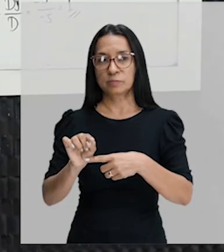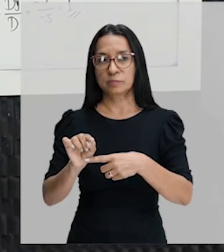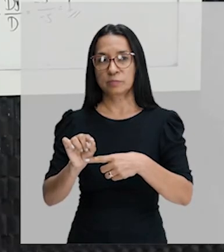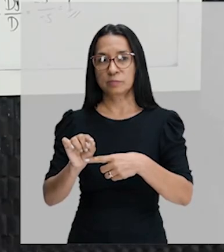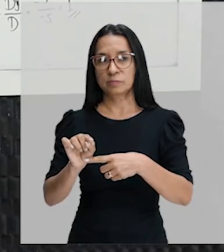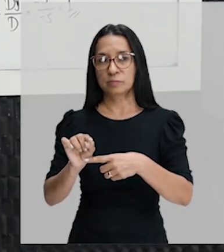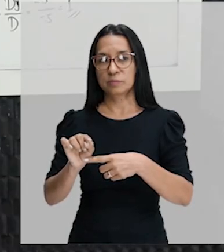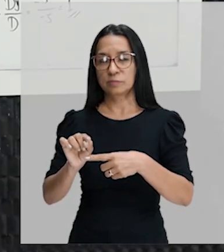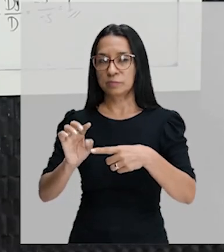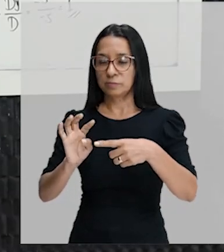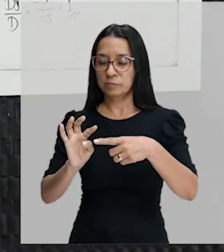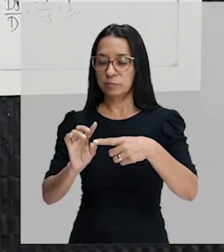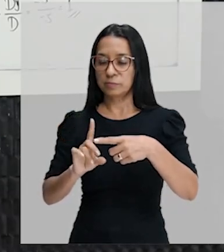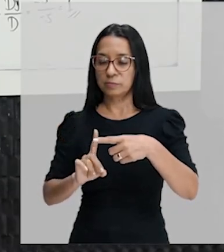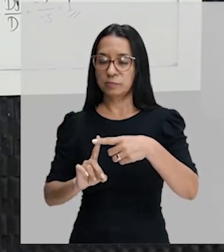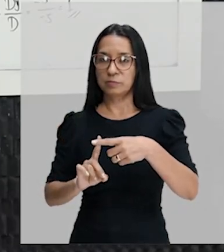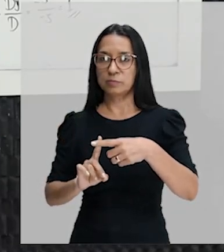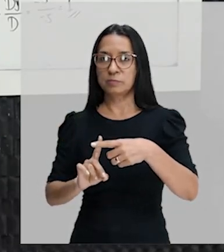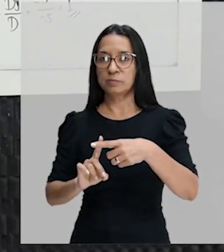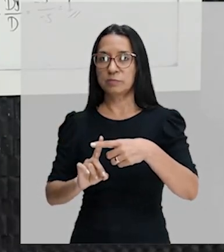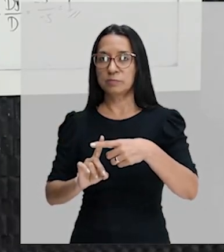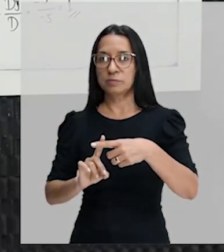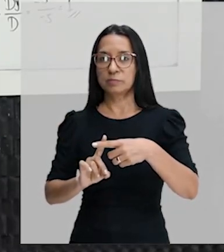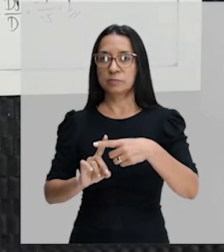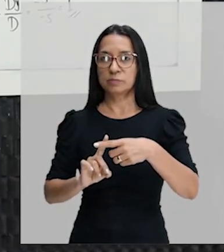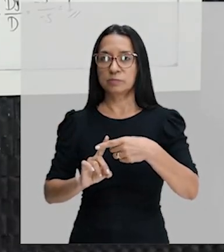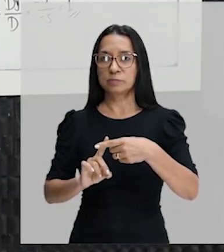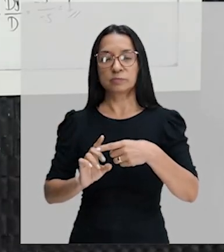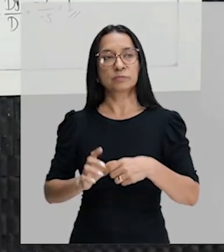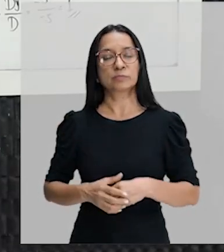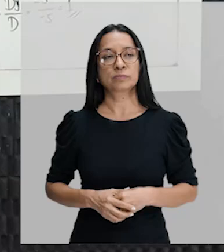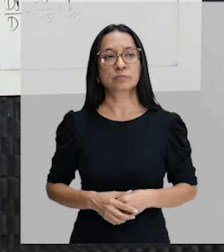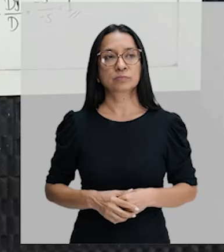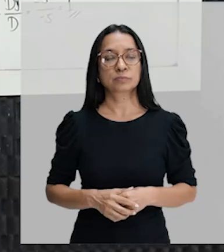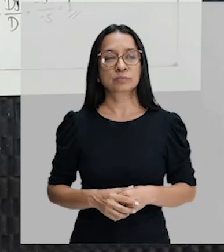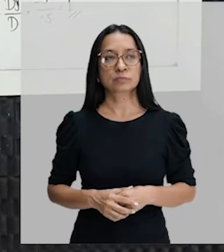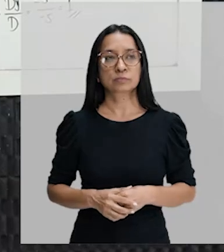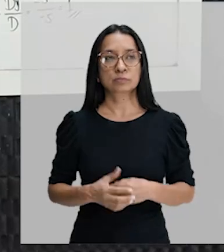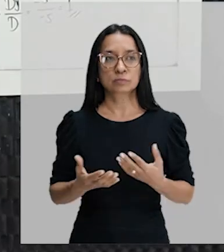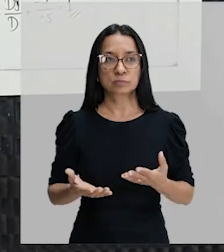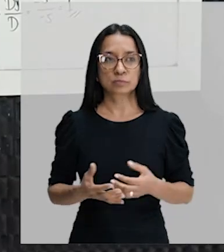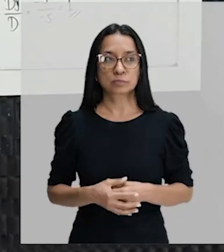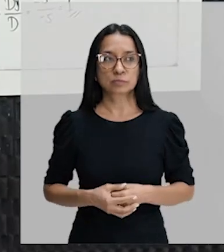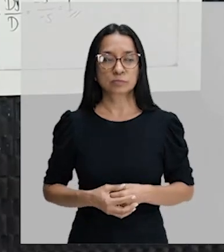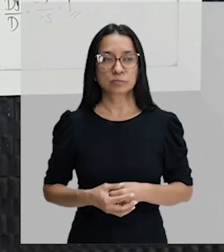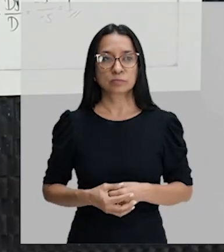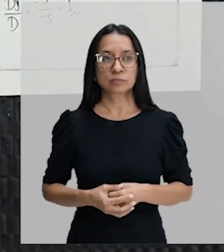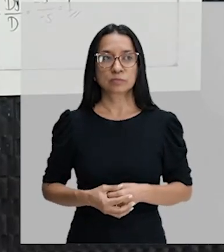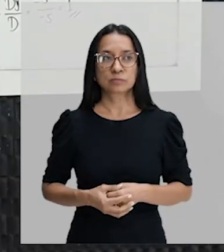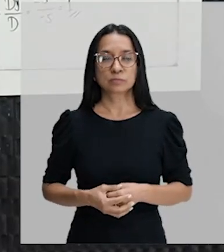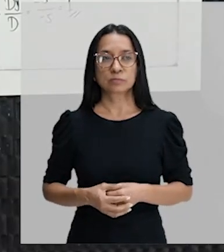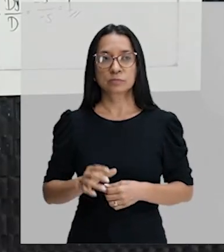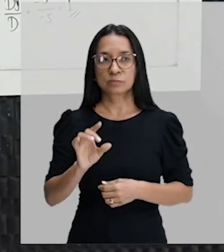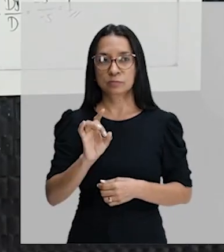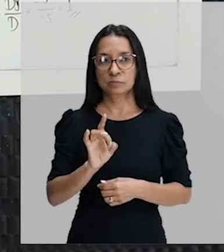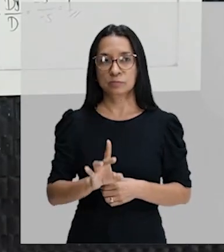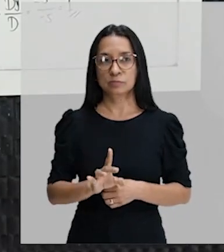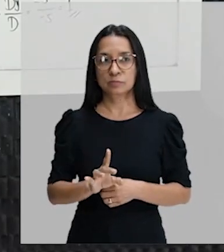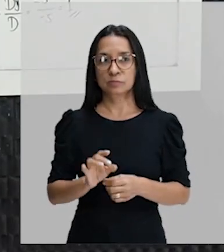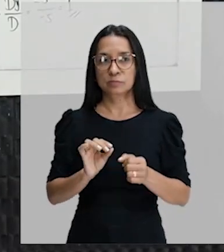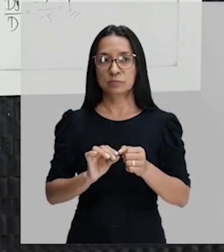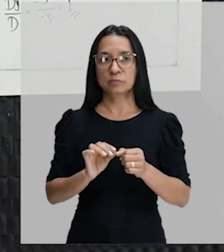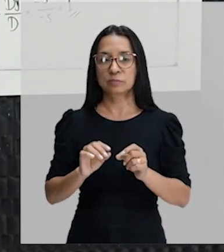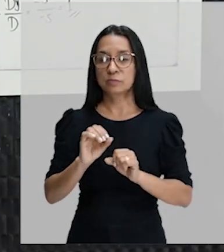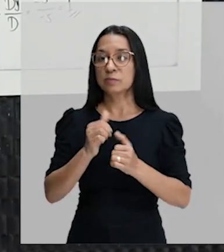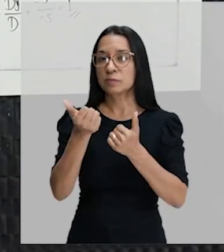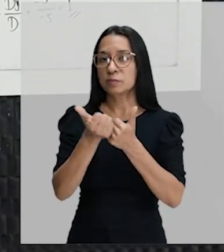dividido pelo d, que é o determinante da matriz incompleta. Tá? Bom, galera, aí é só a gente fazer